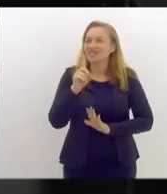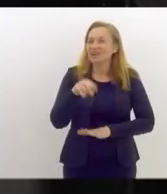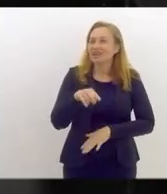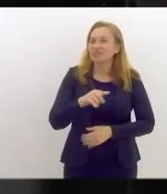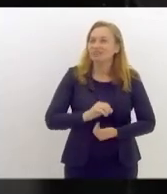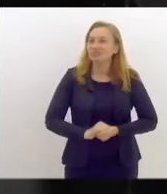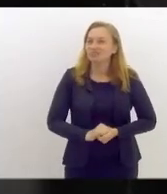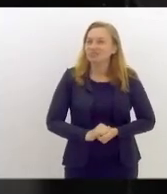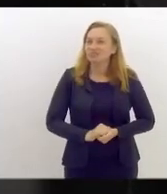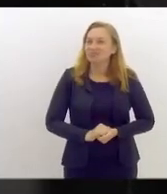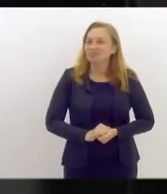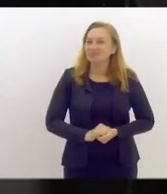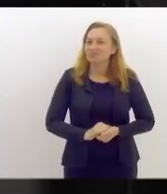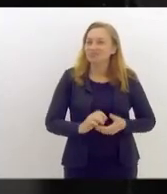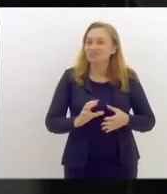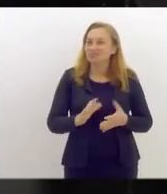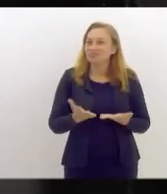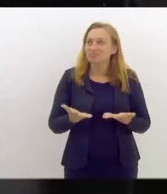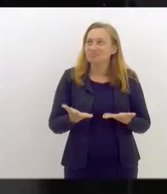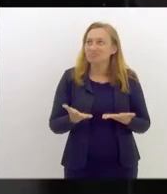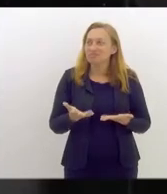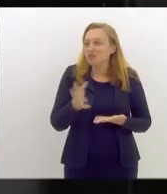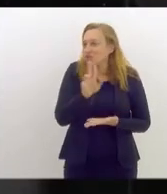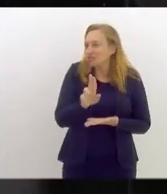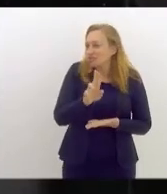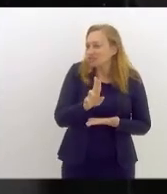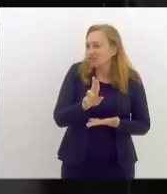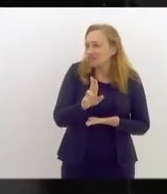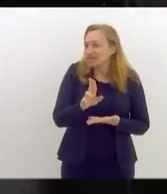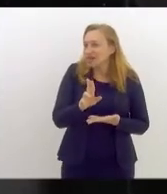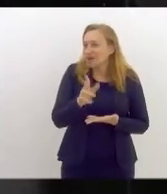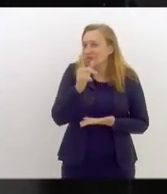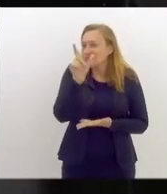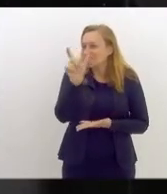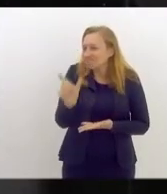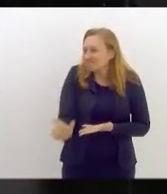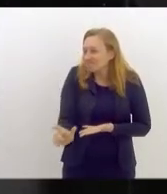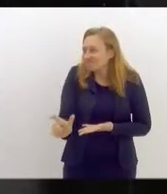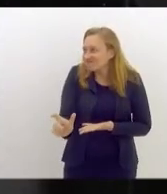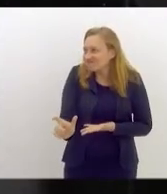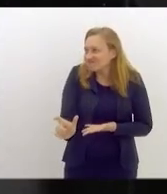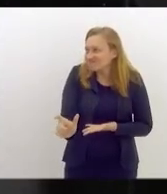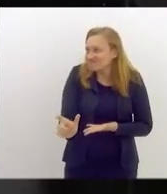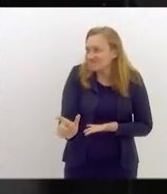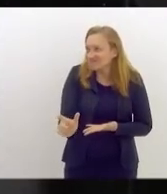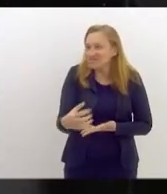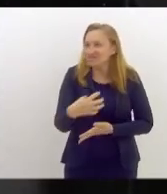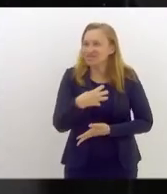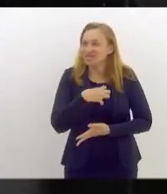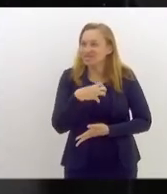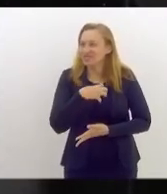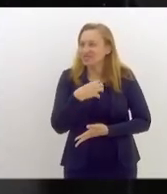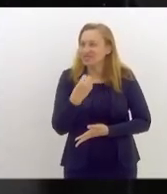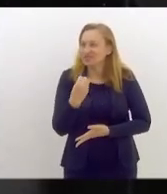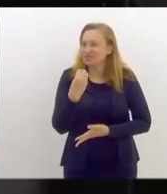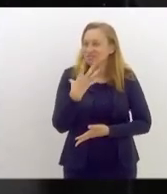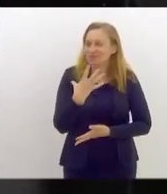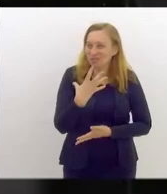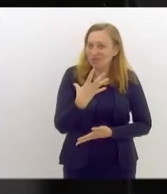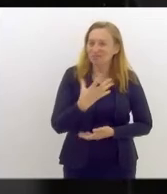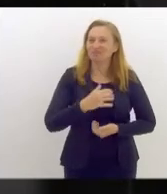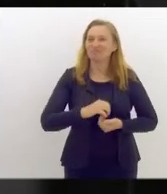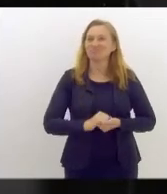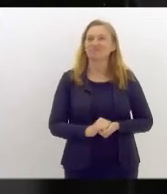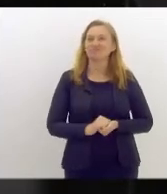uma permita é uma blusa é uma figura mas no bom sentido meu amigo uma